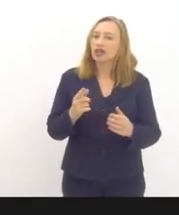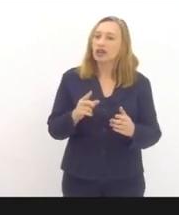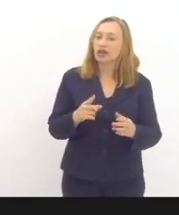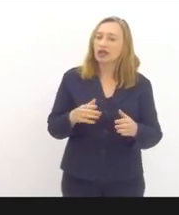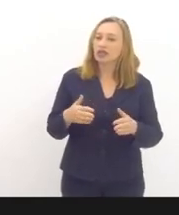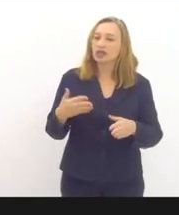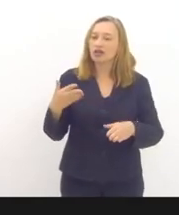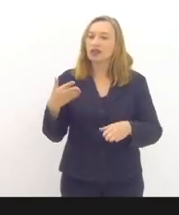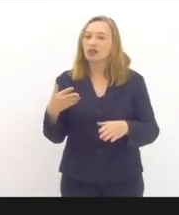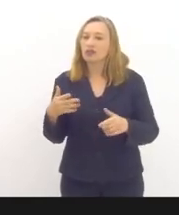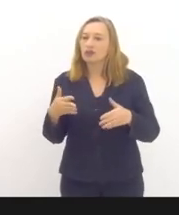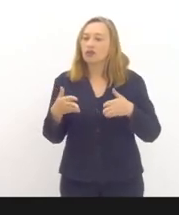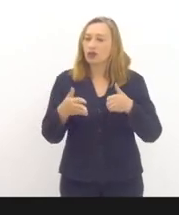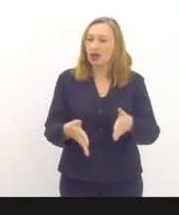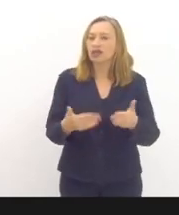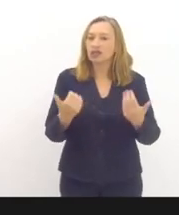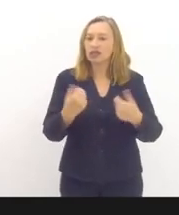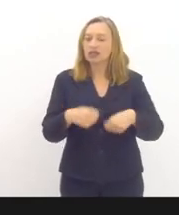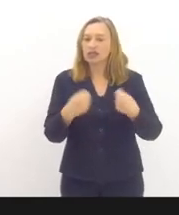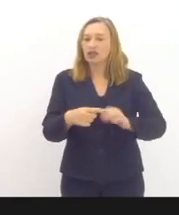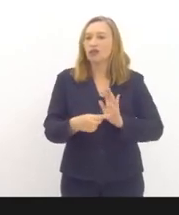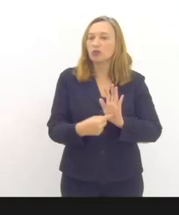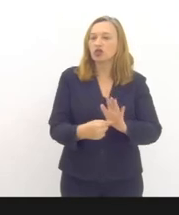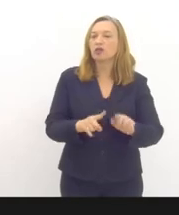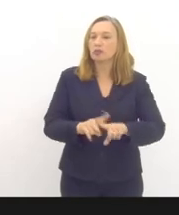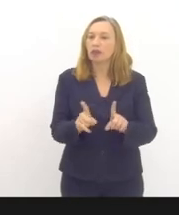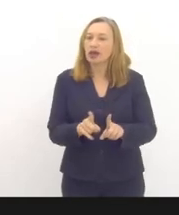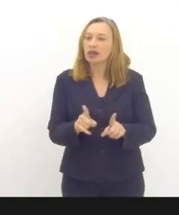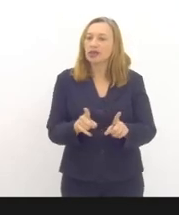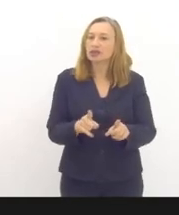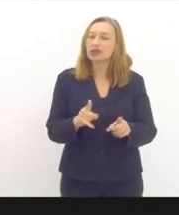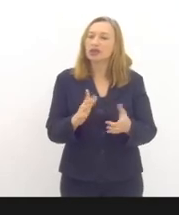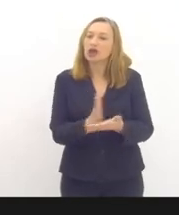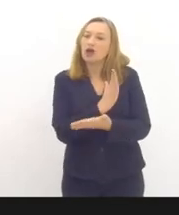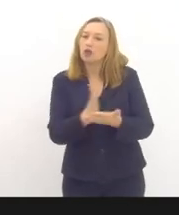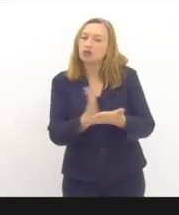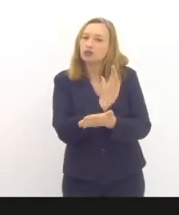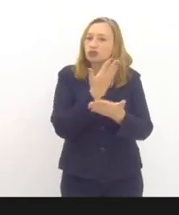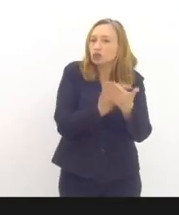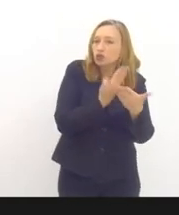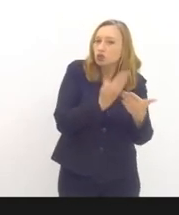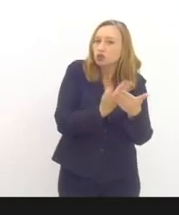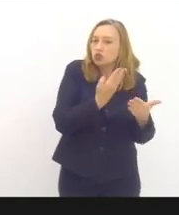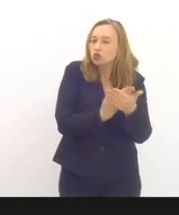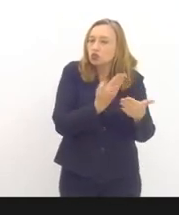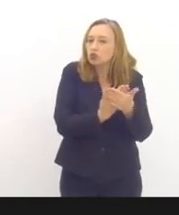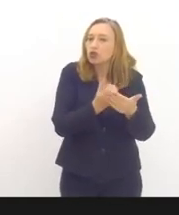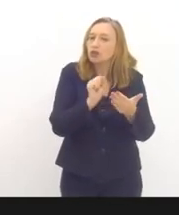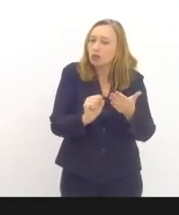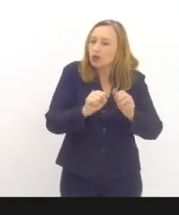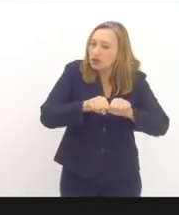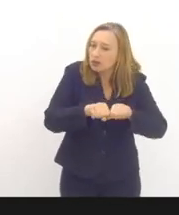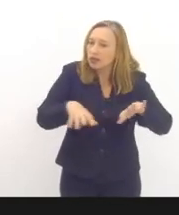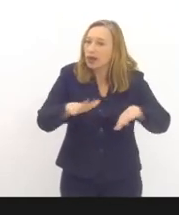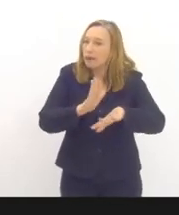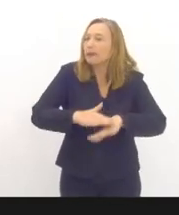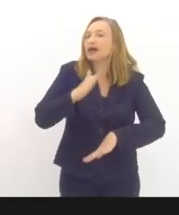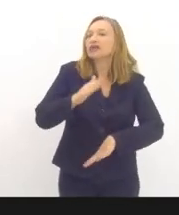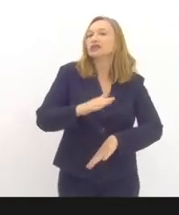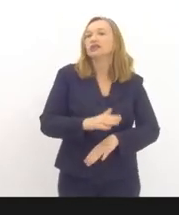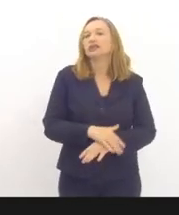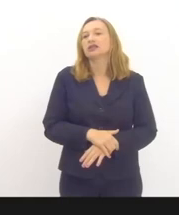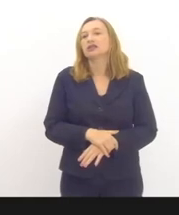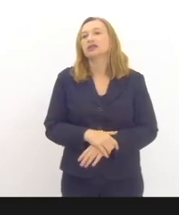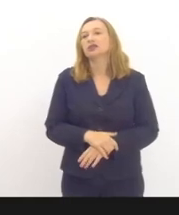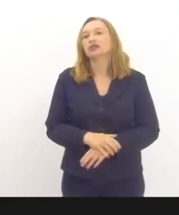do que foi colocado aqui. Mas para isso a gente tem feito alguns estudos e levantamentos para que a gente possa ampliar ainda mais